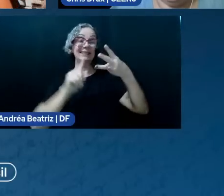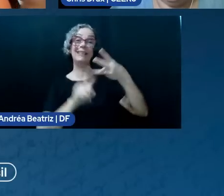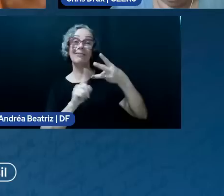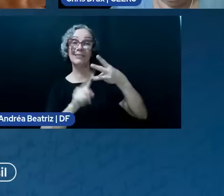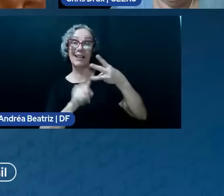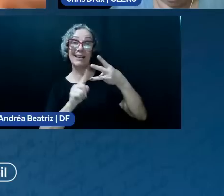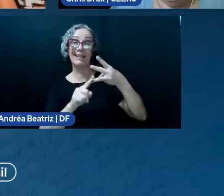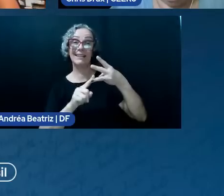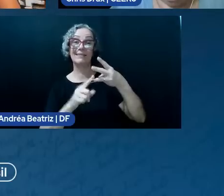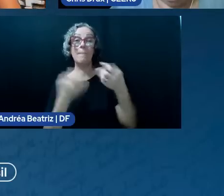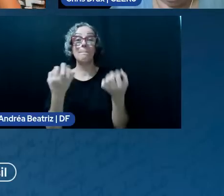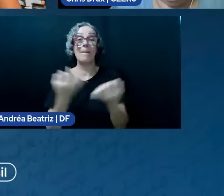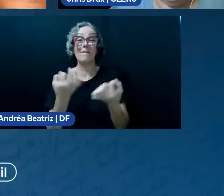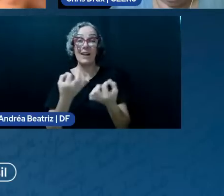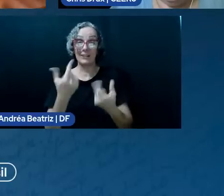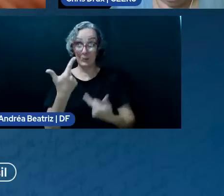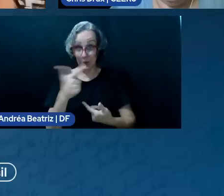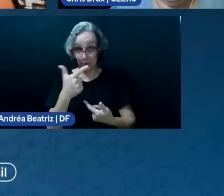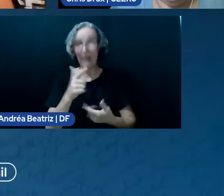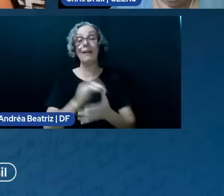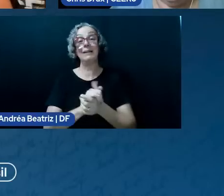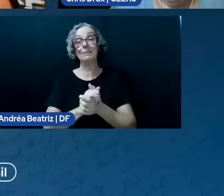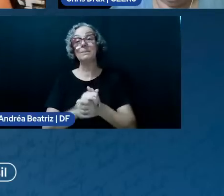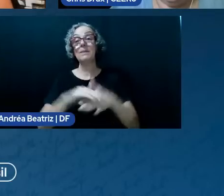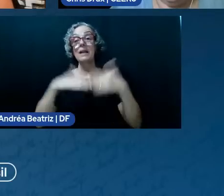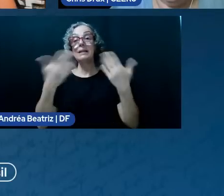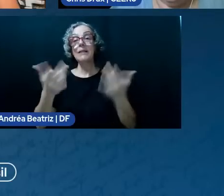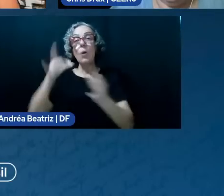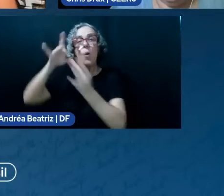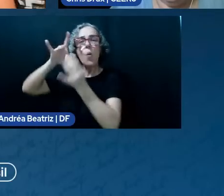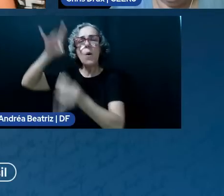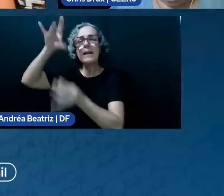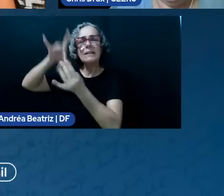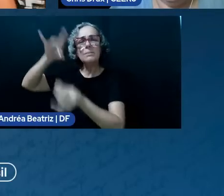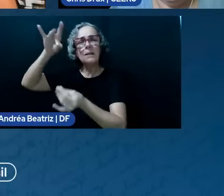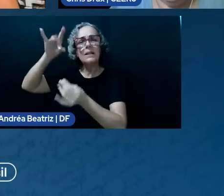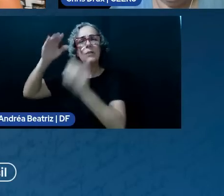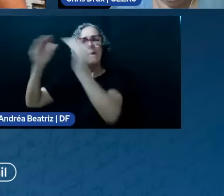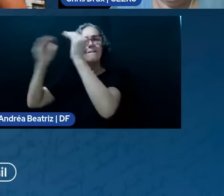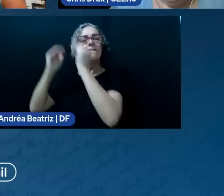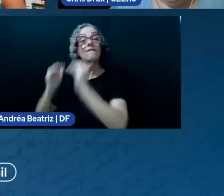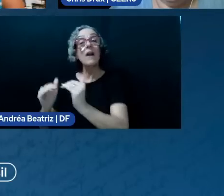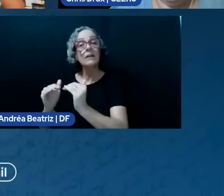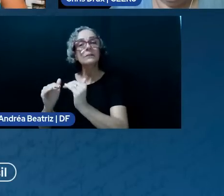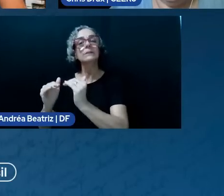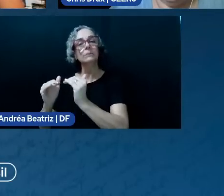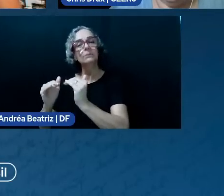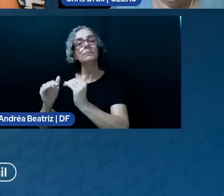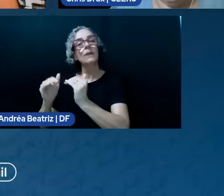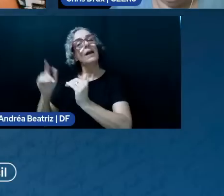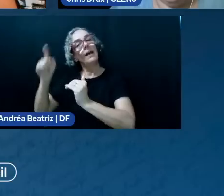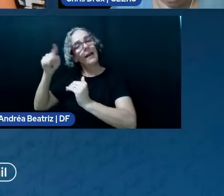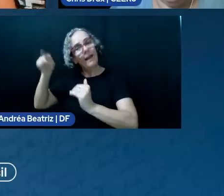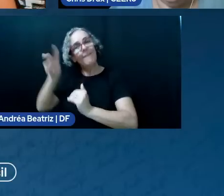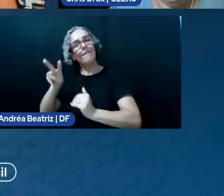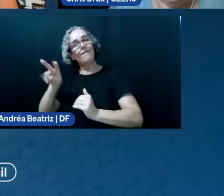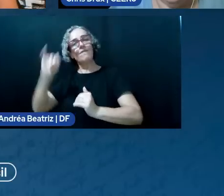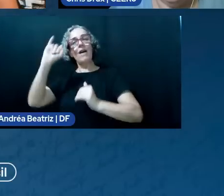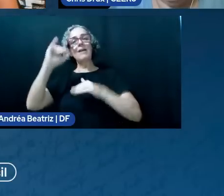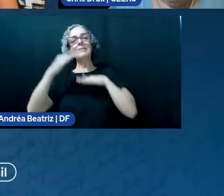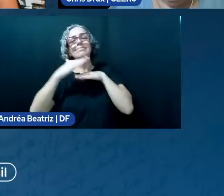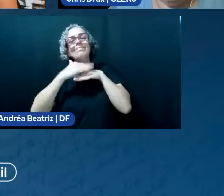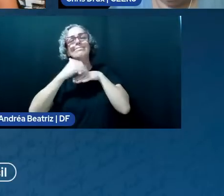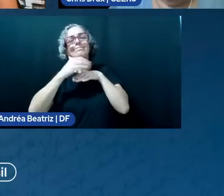que os espíritos inferiores, eles vão simpatizar com que tipo